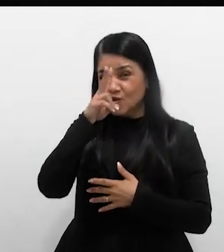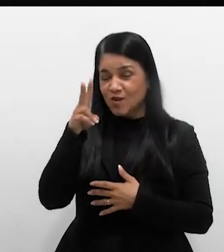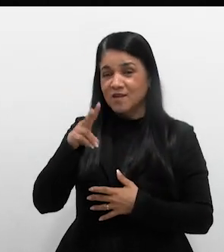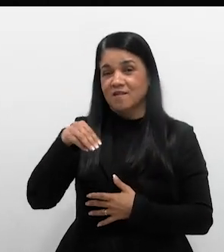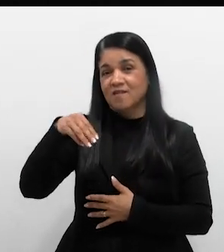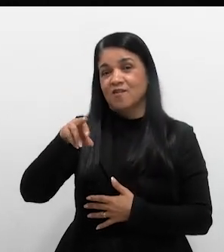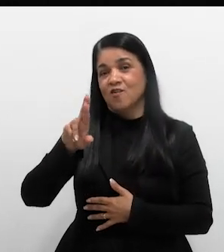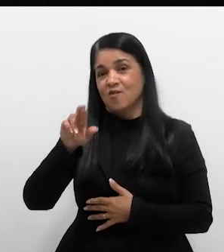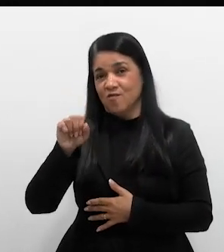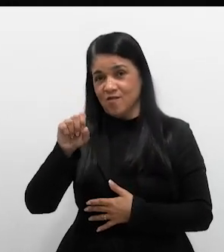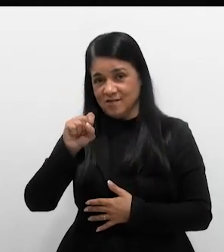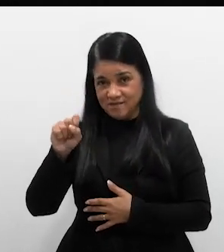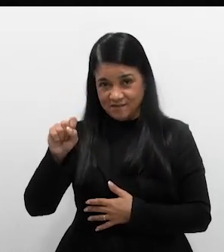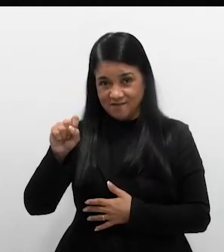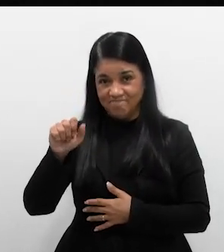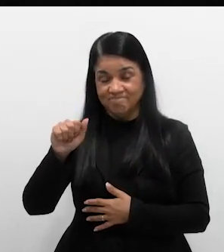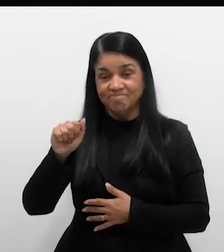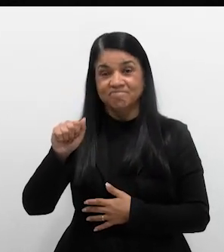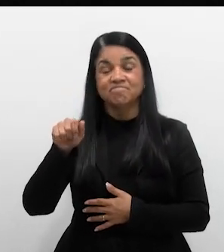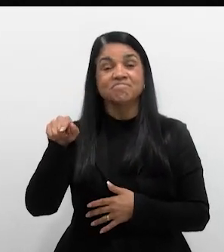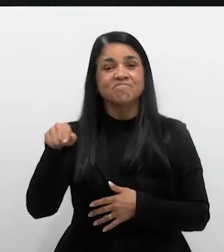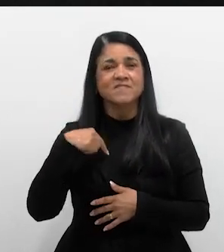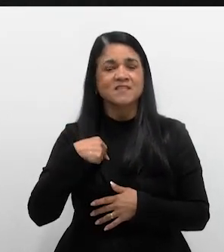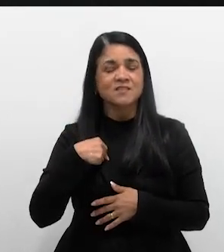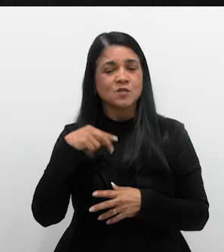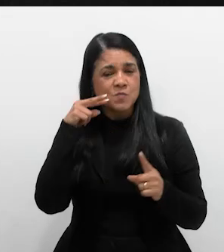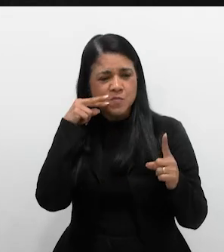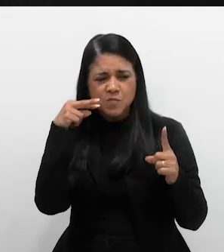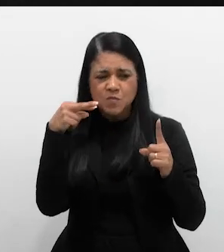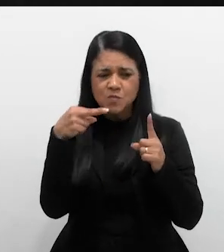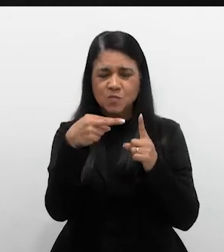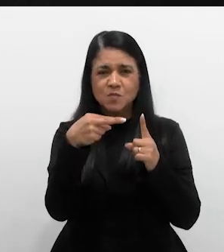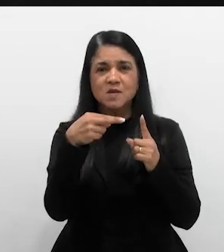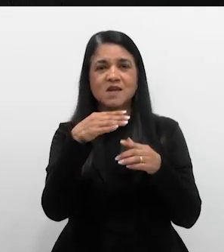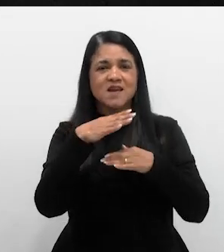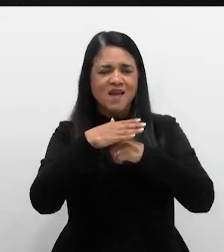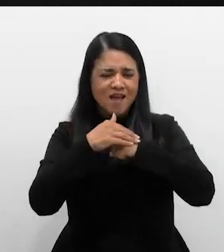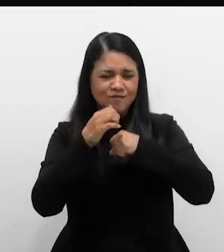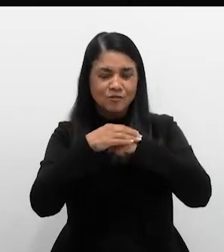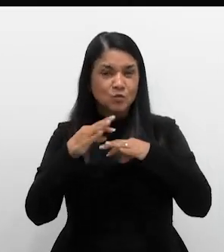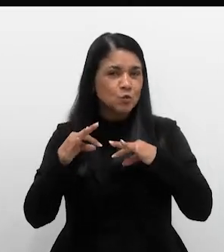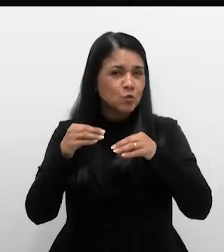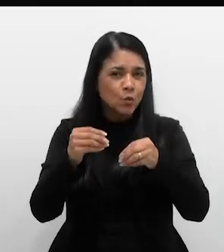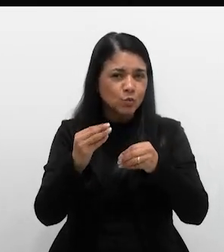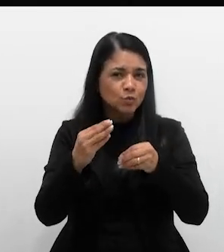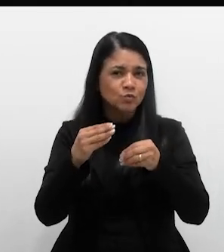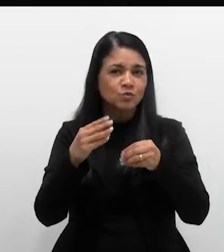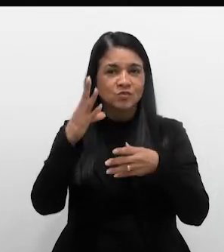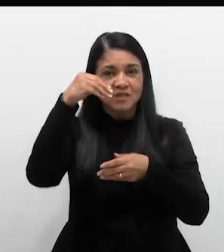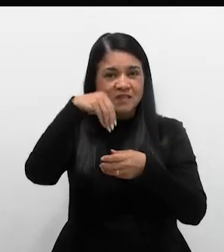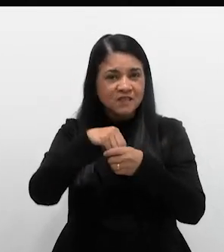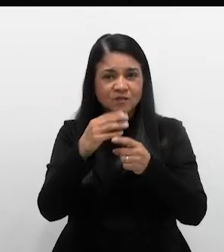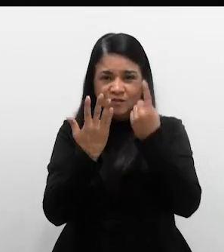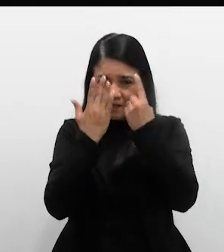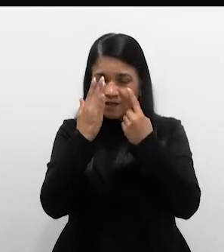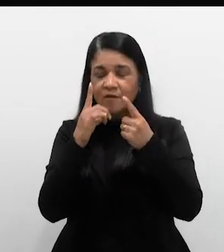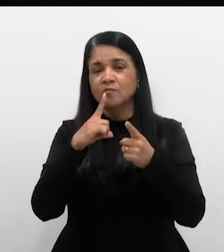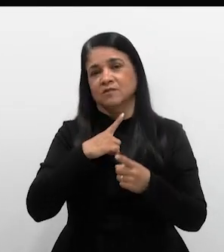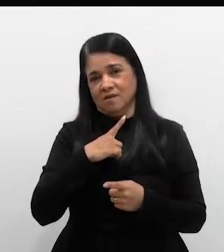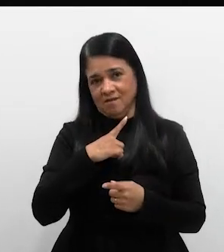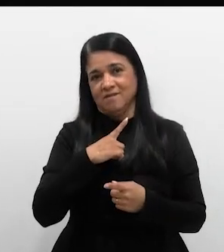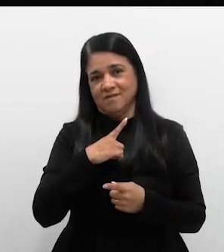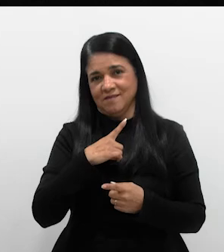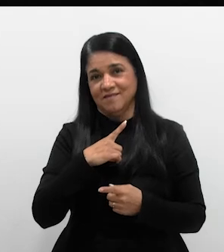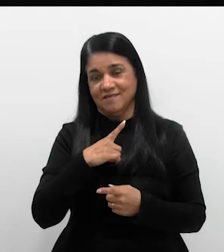falando da Rosa Magalhães e esse olhar afetivo que todo o mundo do samba tem